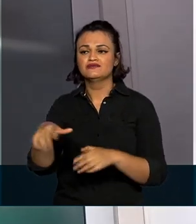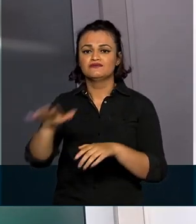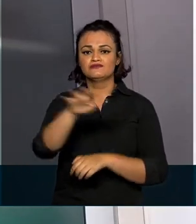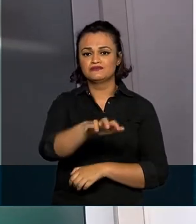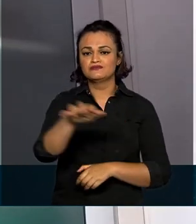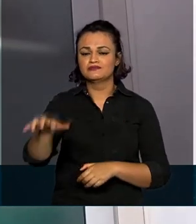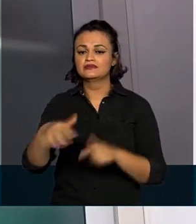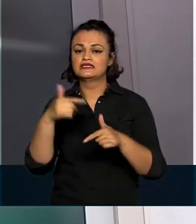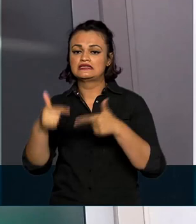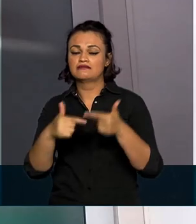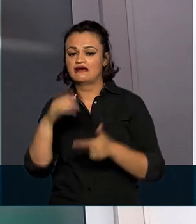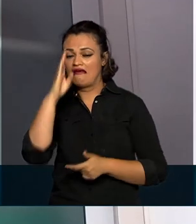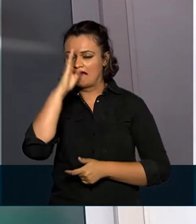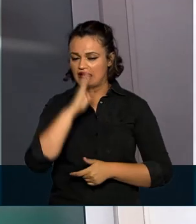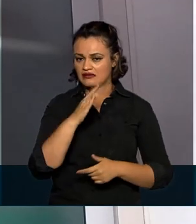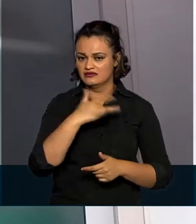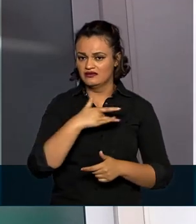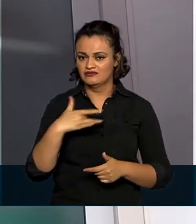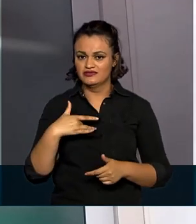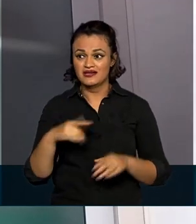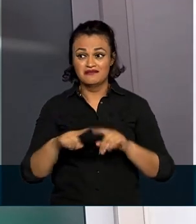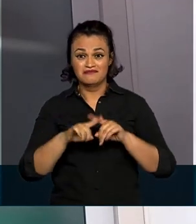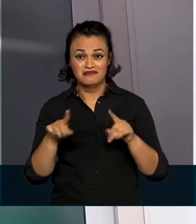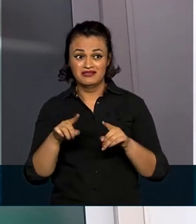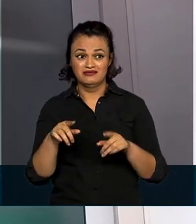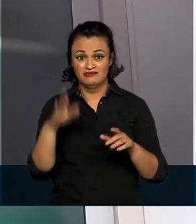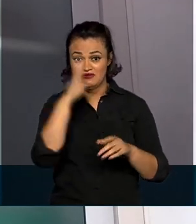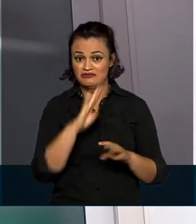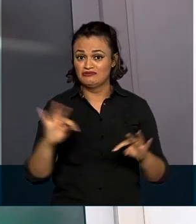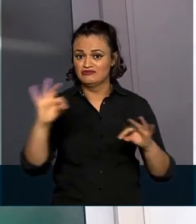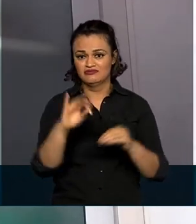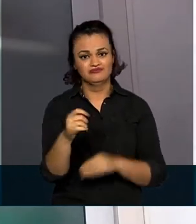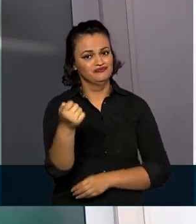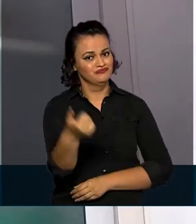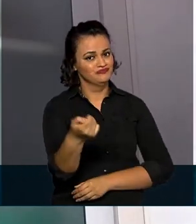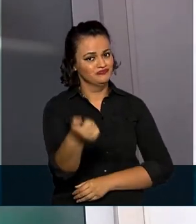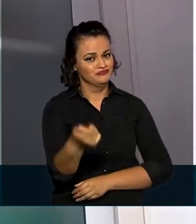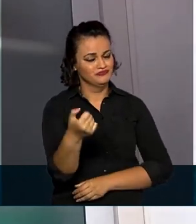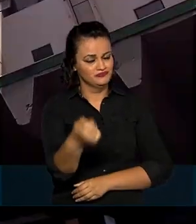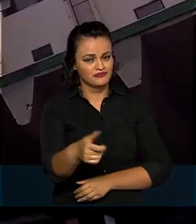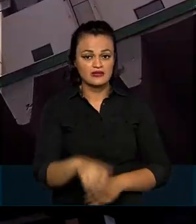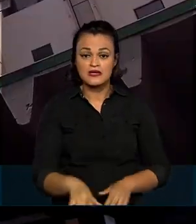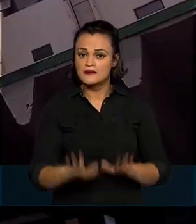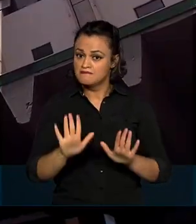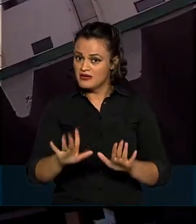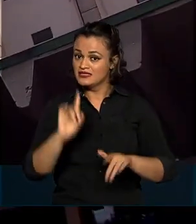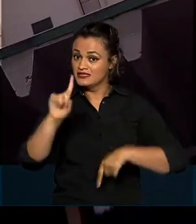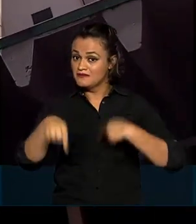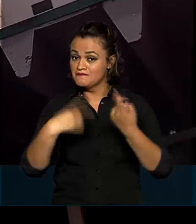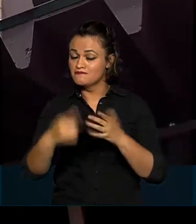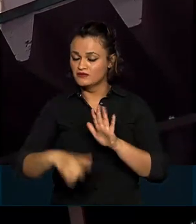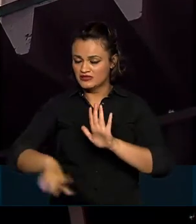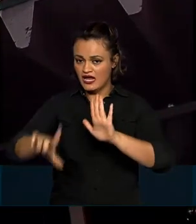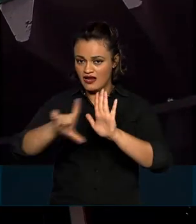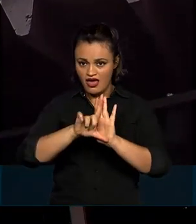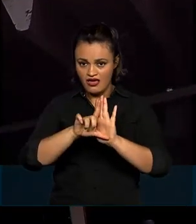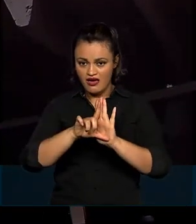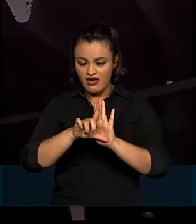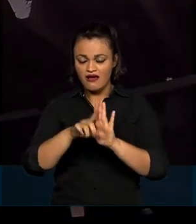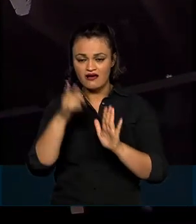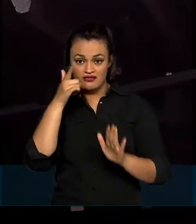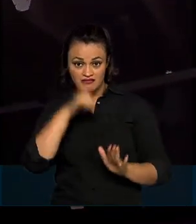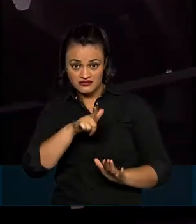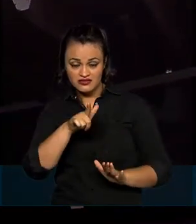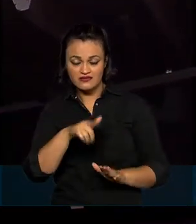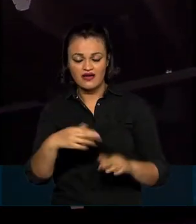filantrópicas, que não estavam disponíveis em todo o país. Mas com a legislação, finalmente as portas dos hospitais